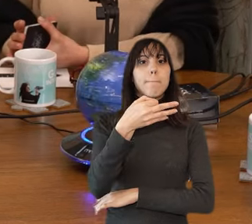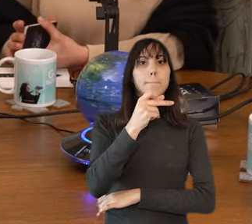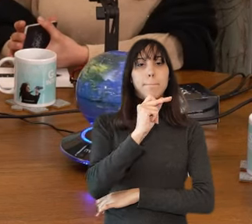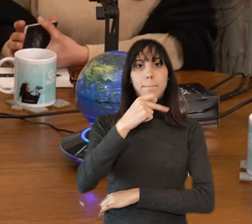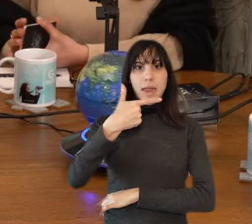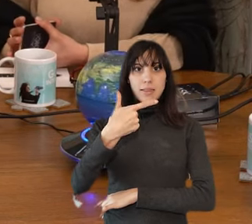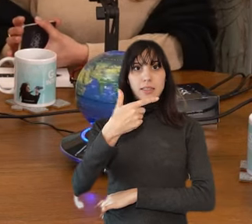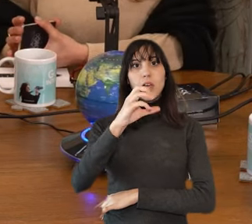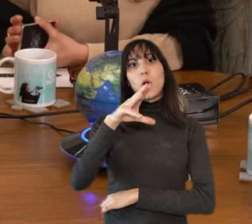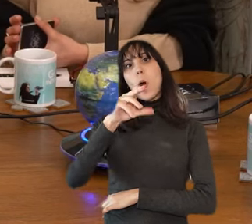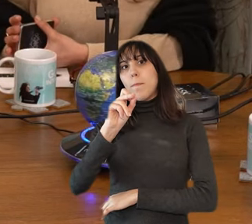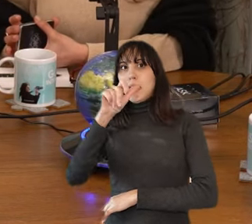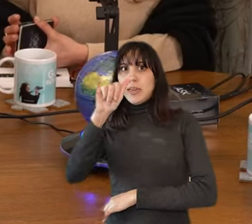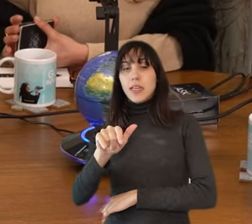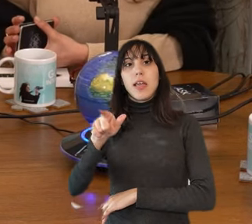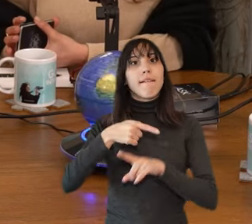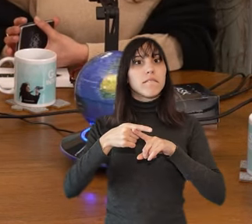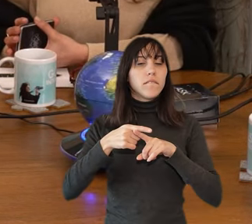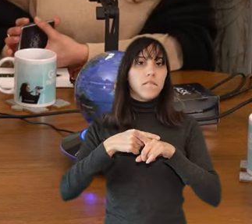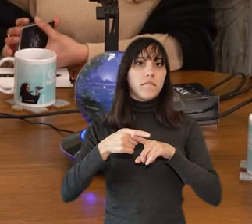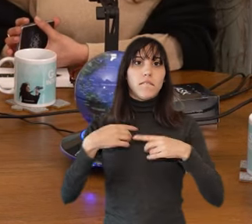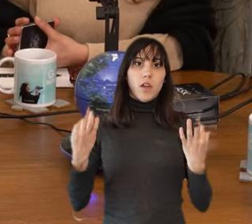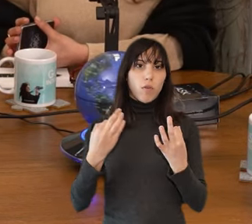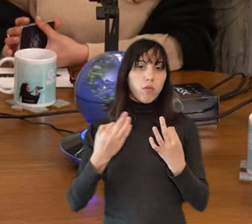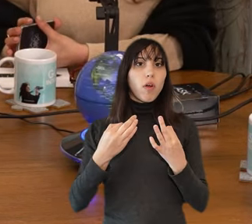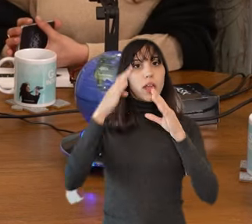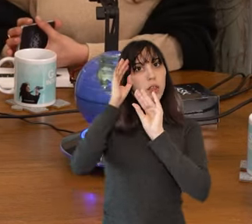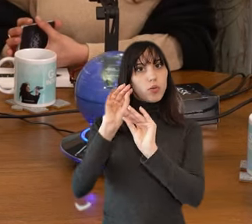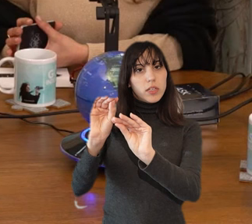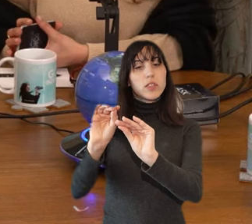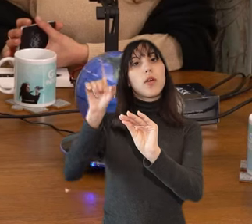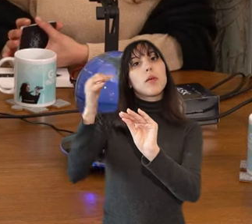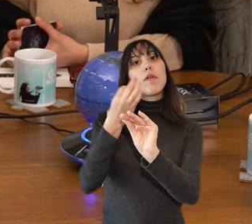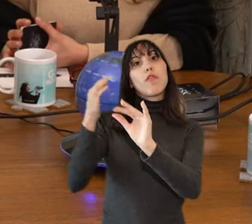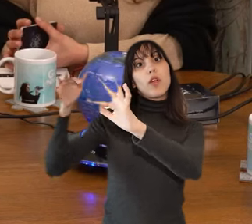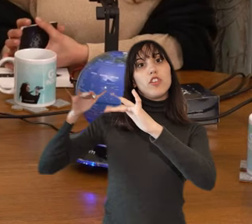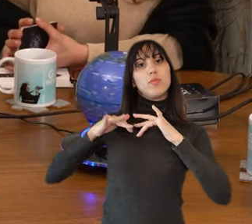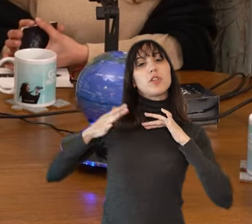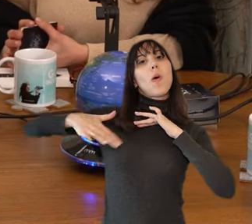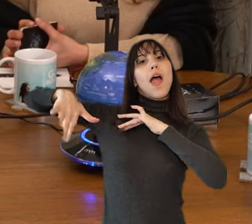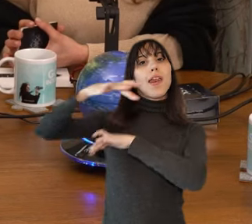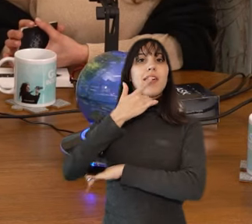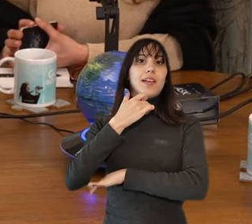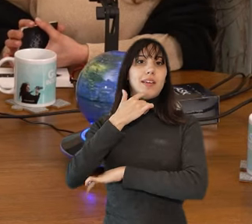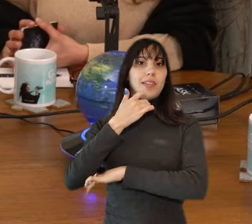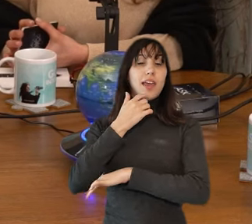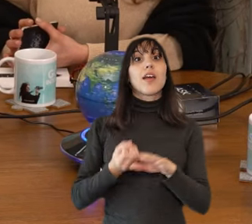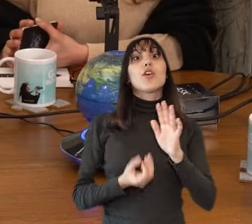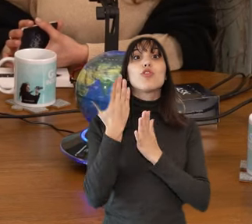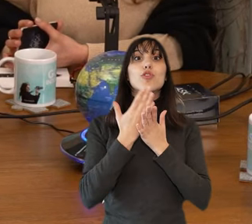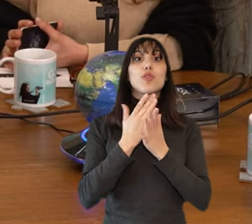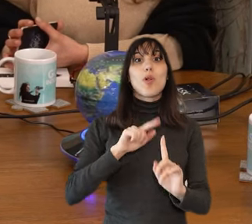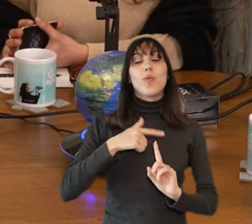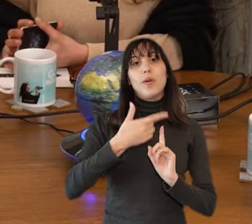educação eh que teve também inspiração na Summer Hill em Inglaterra e criou a escola em